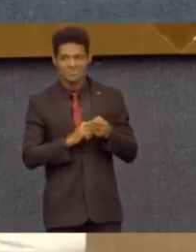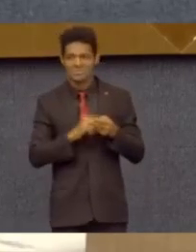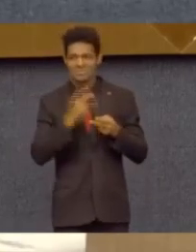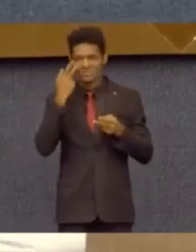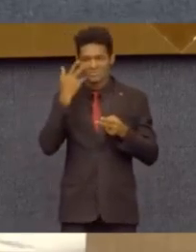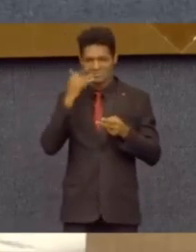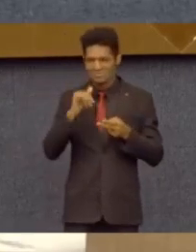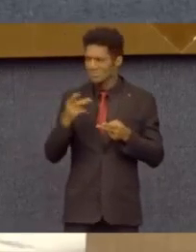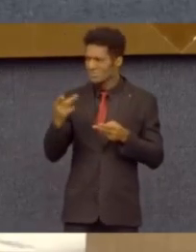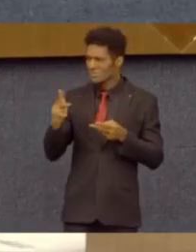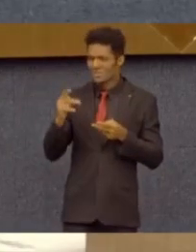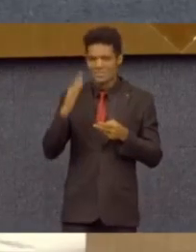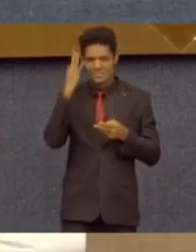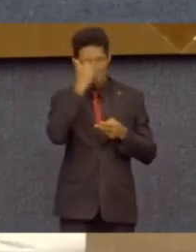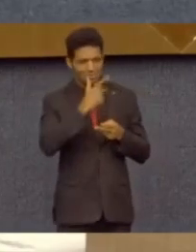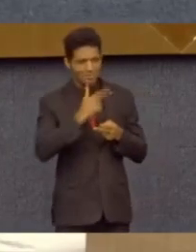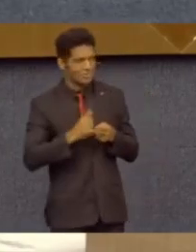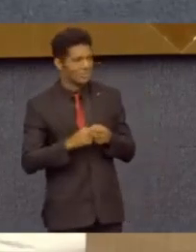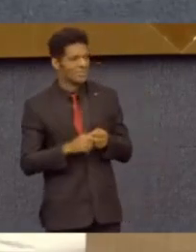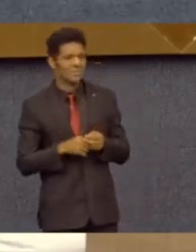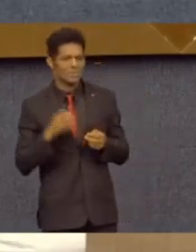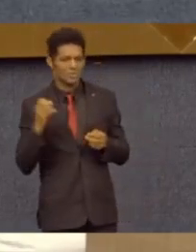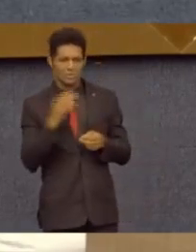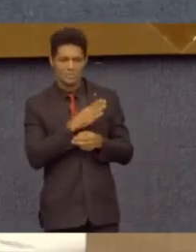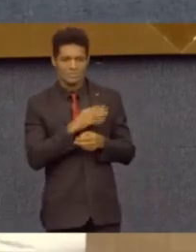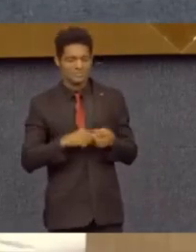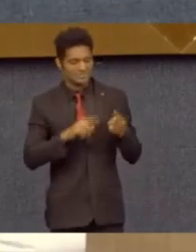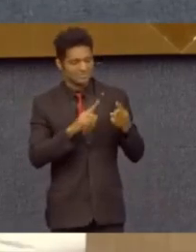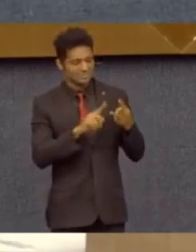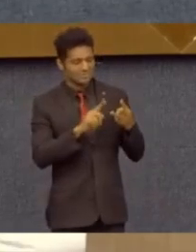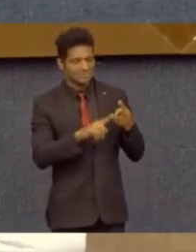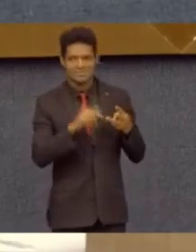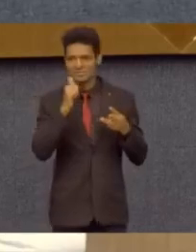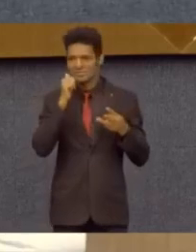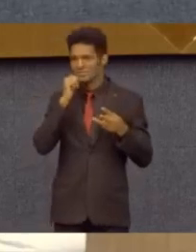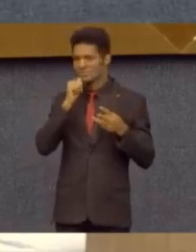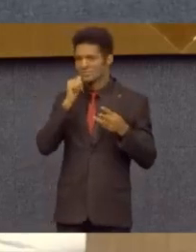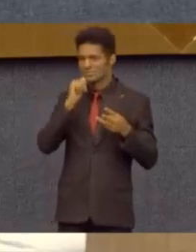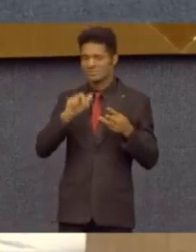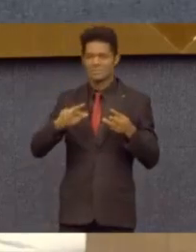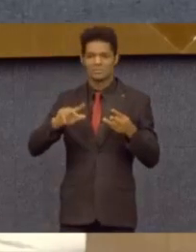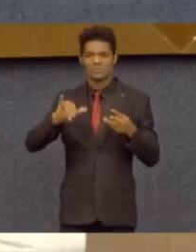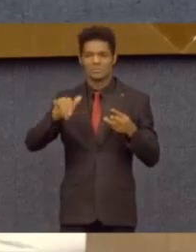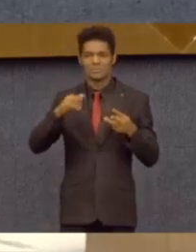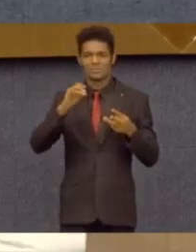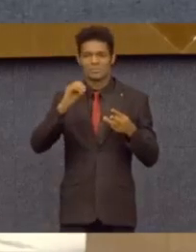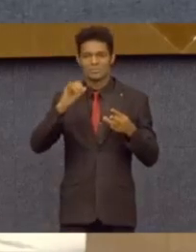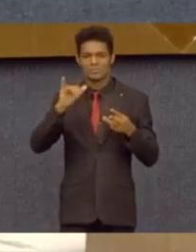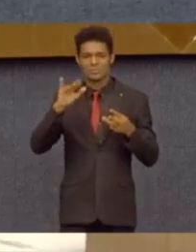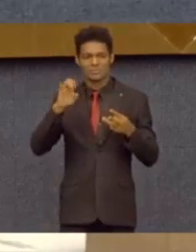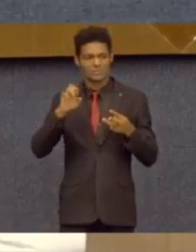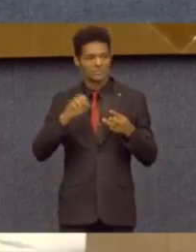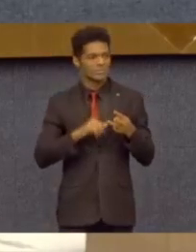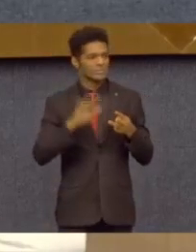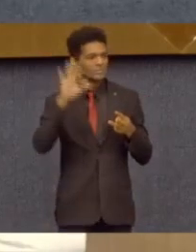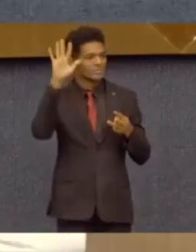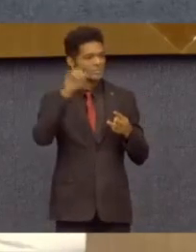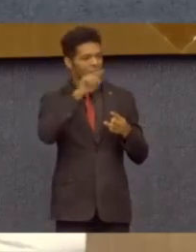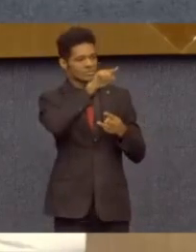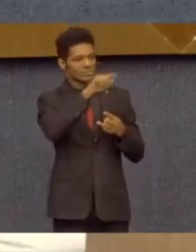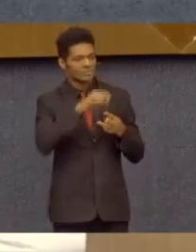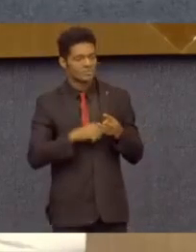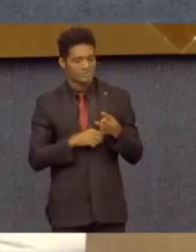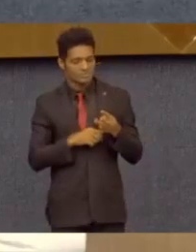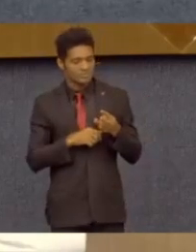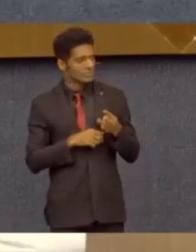né? Novinhos, bonito, Joyce Maria da Conceição, irmã, levanta a mão aí, Joyce,